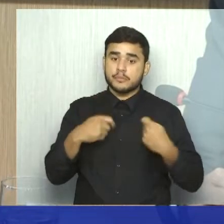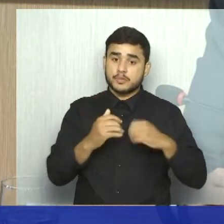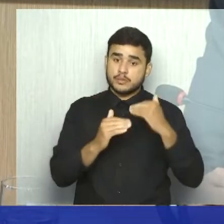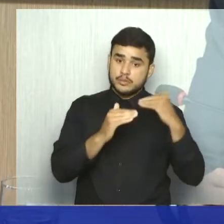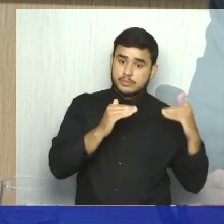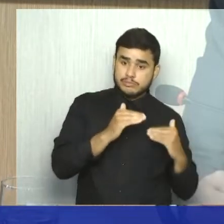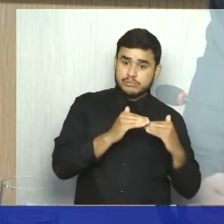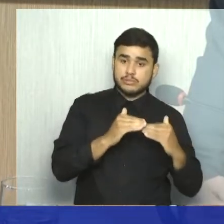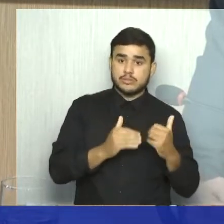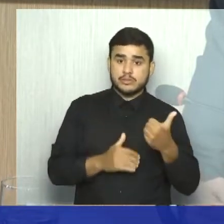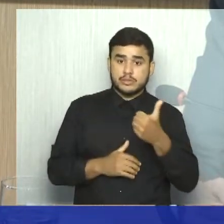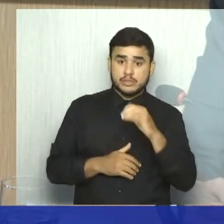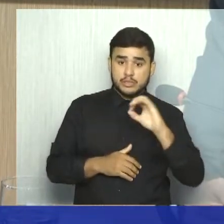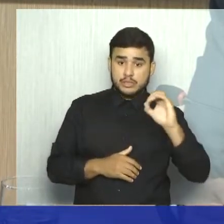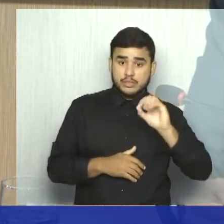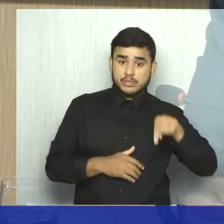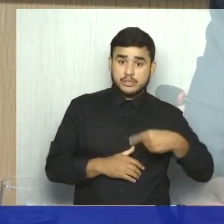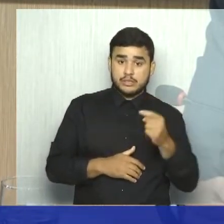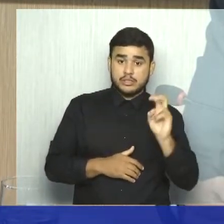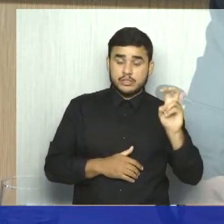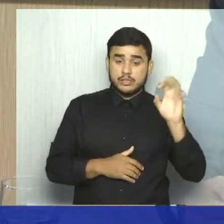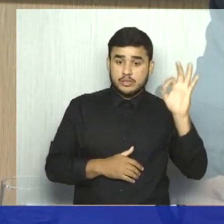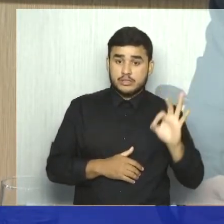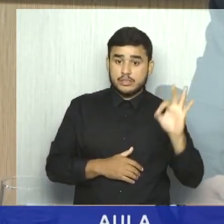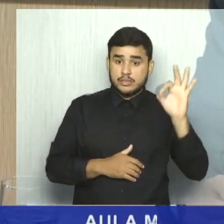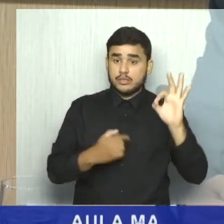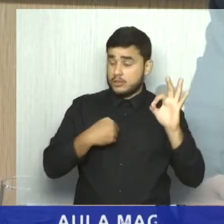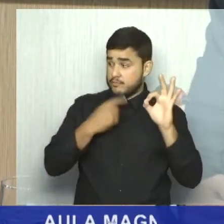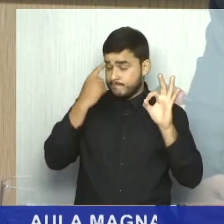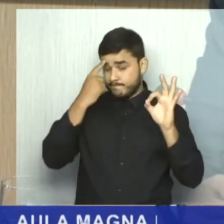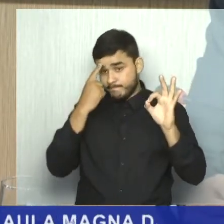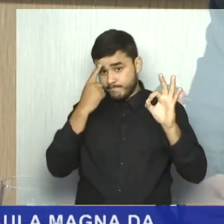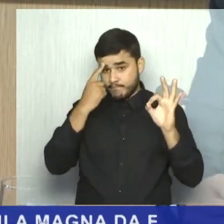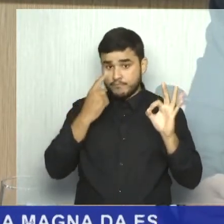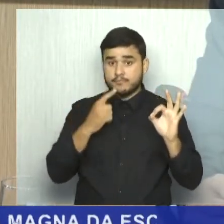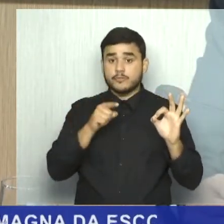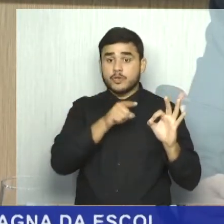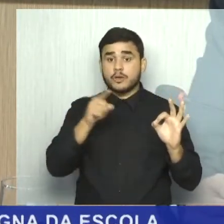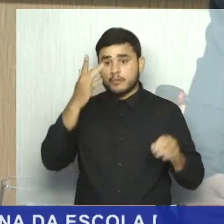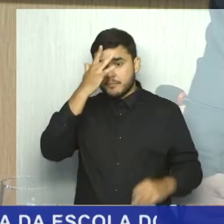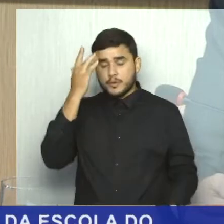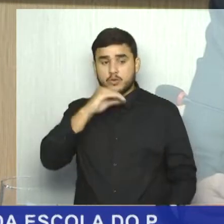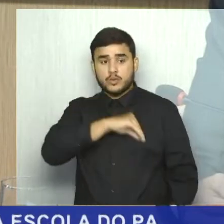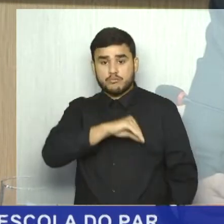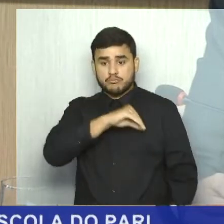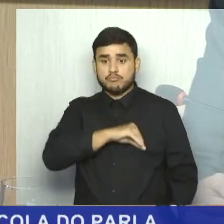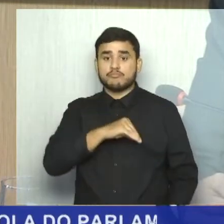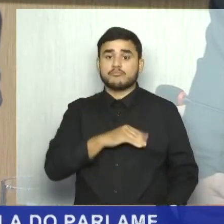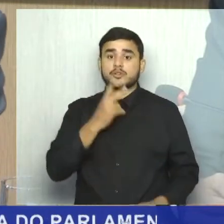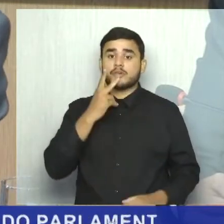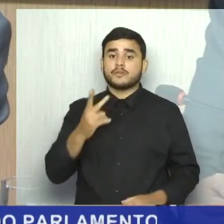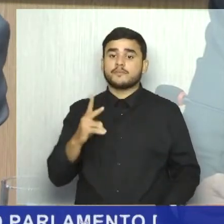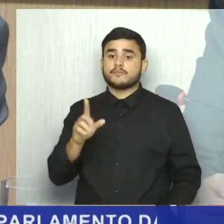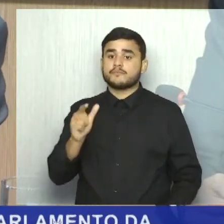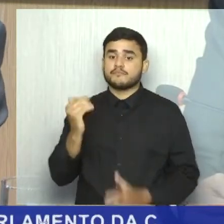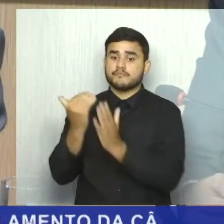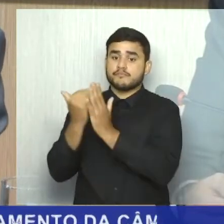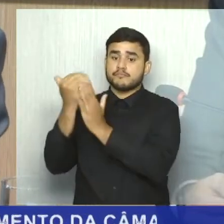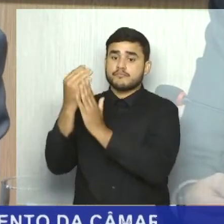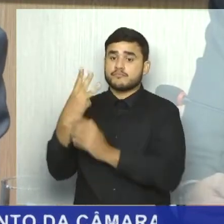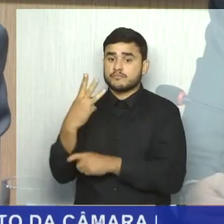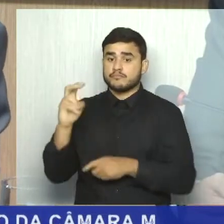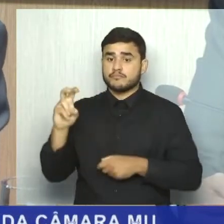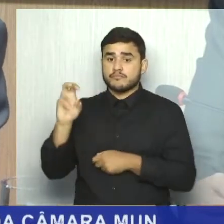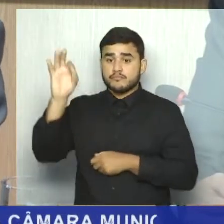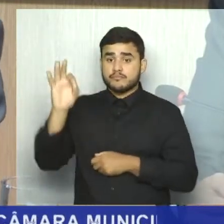baixa, quem sabe de 10,5%, nós estamos estudando no nosso projeto, para o salário de classe média mais baixo, e uma alíquota maior de